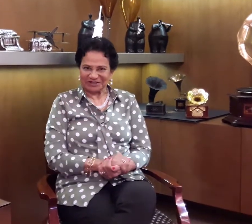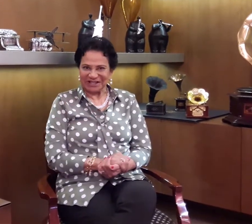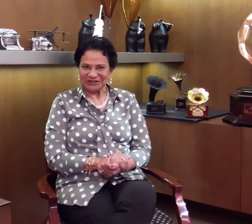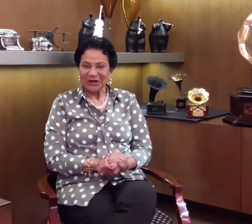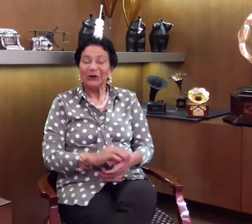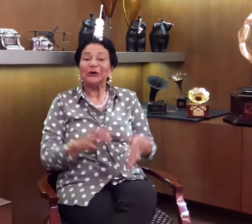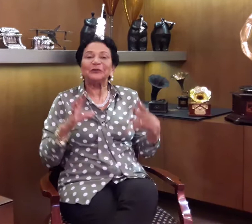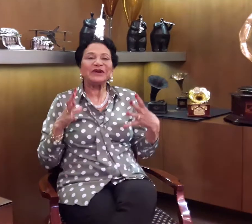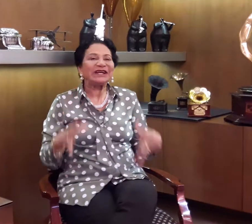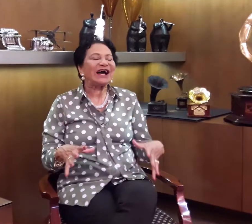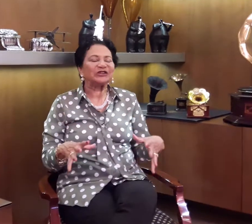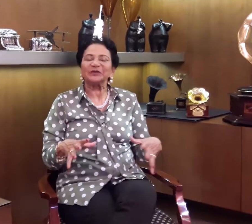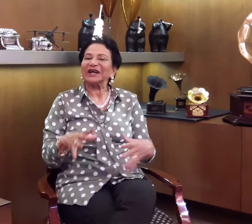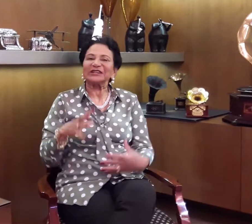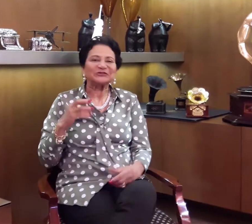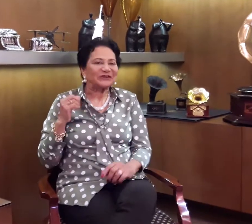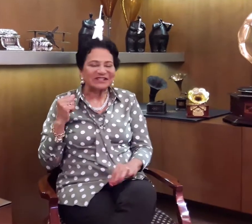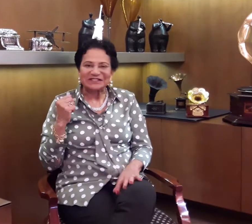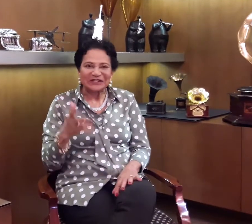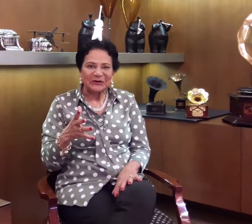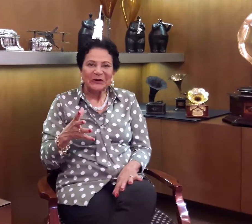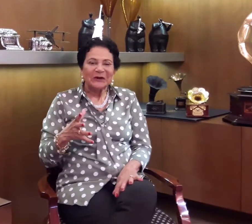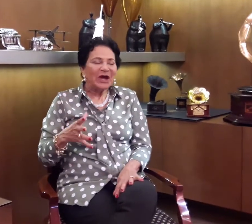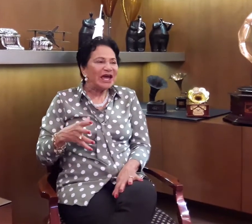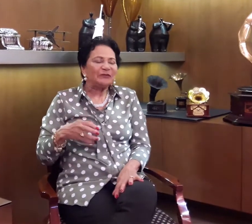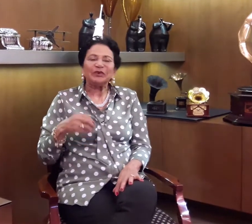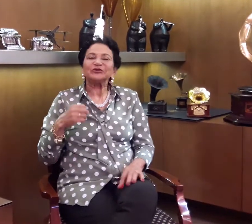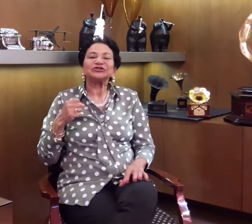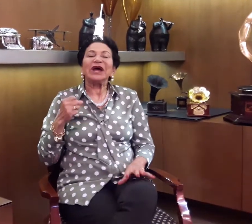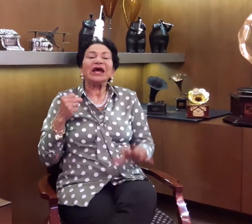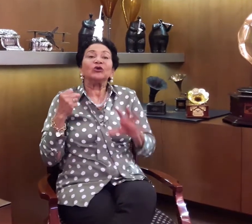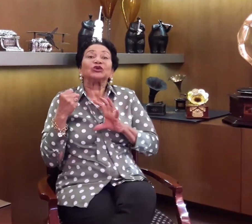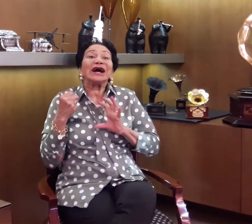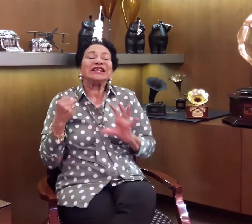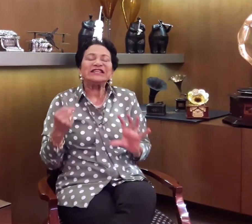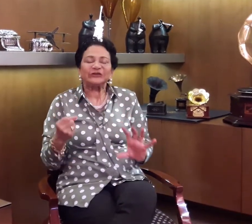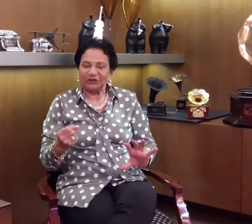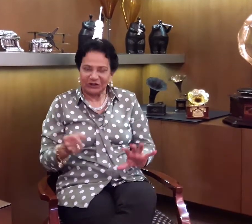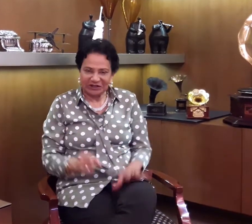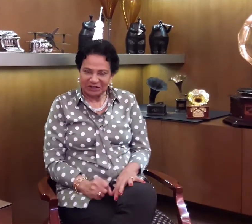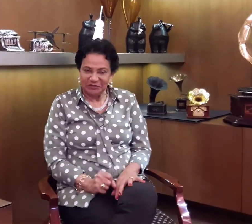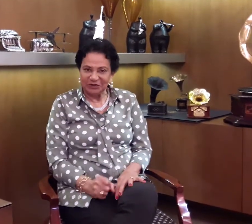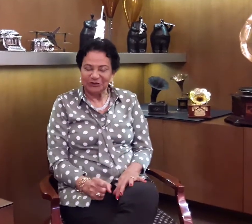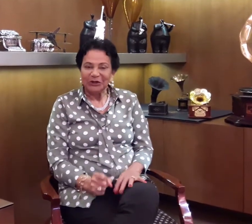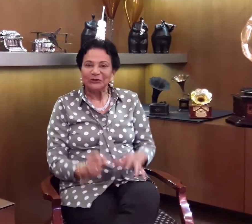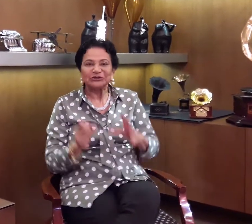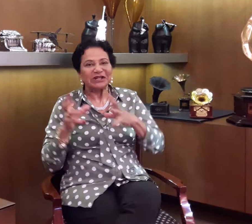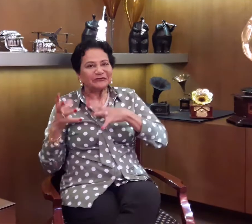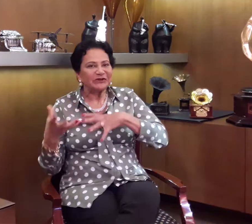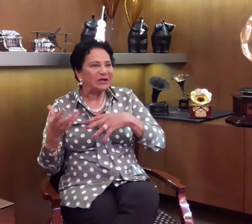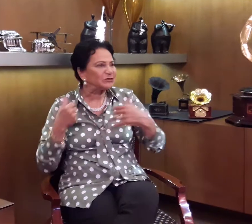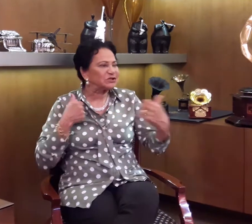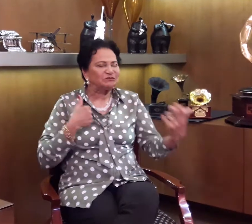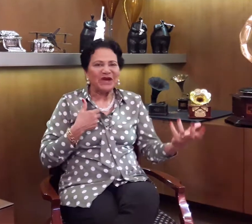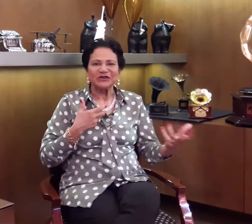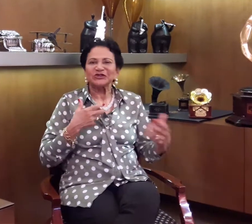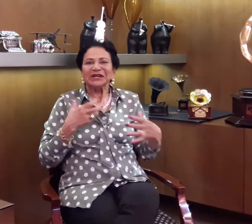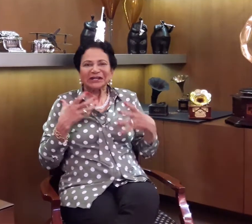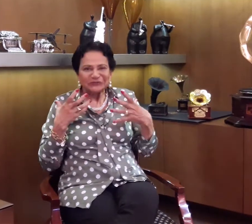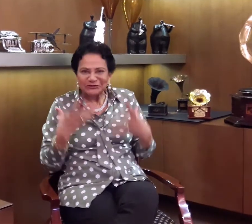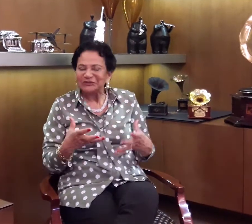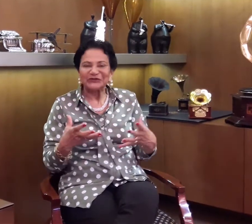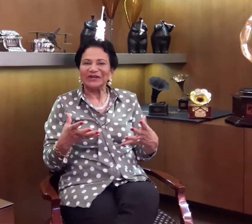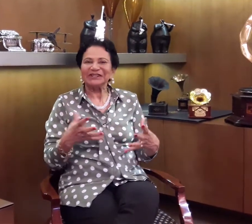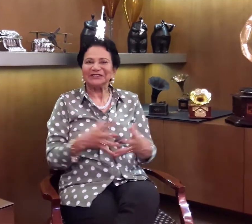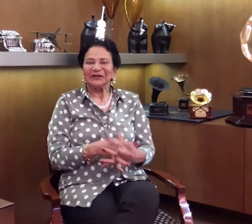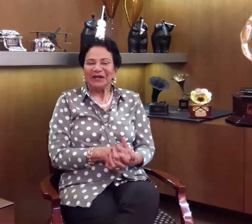de vocês. Obrigado, obrigado de coração. O carinho que eu tenho recebido, os telefonemas, os e-mails,